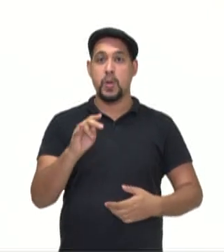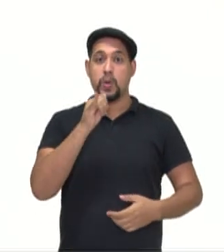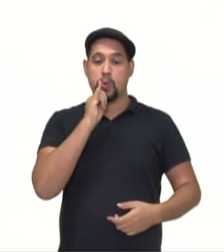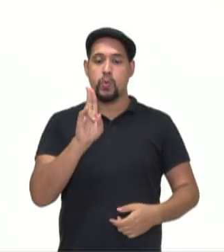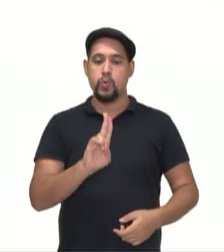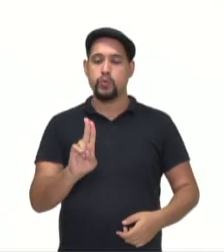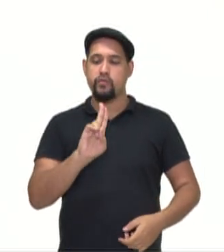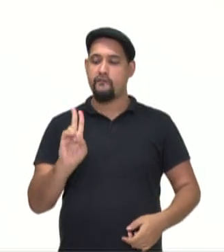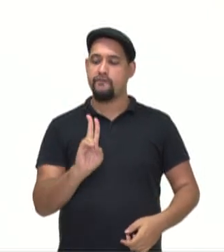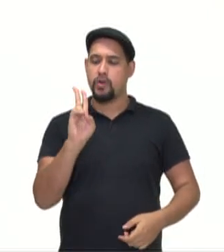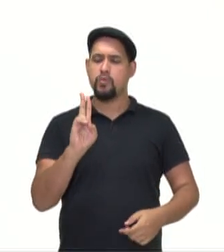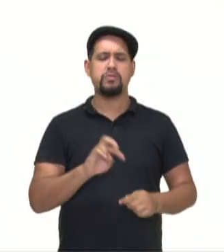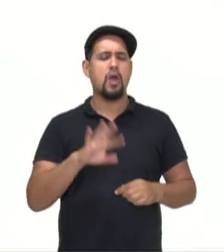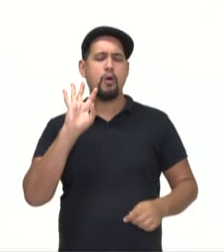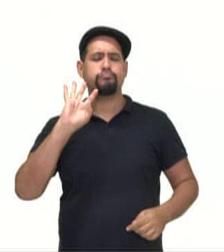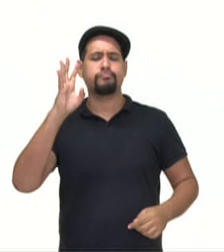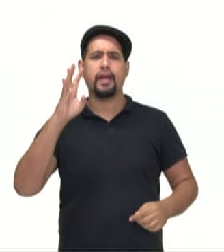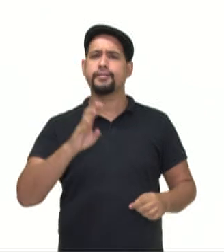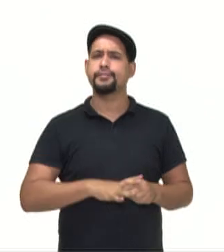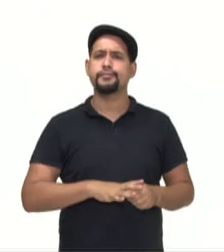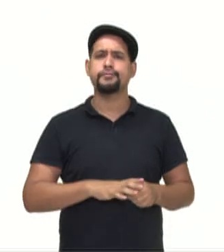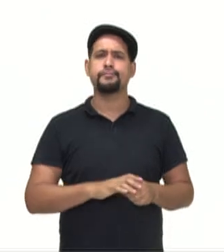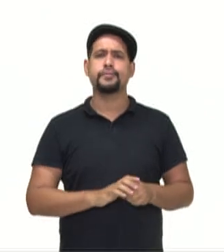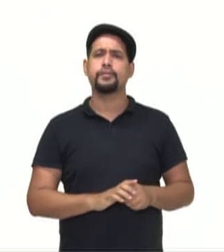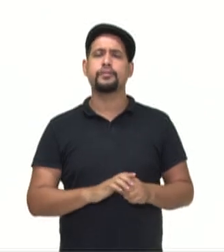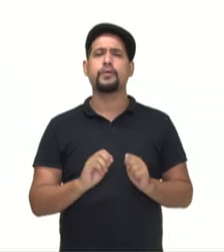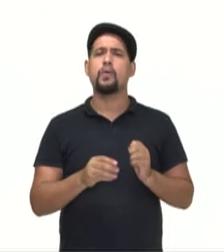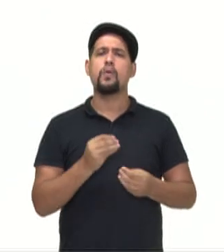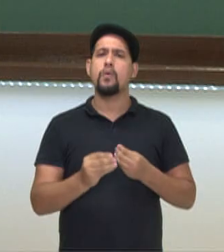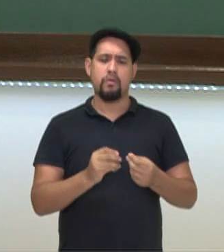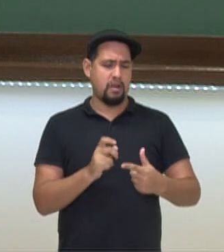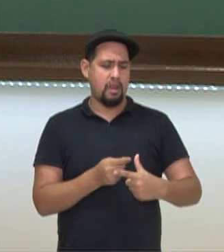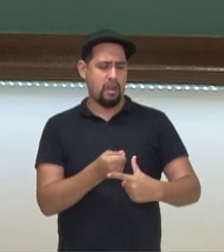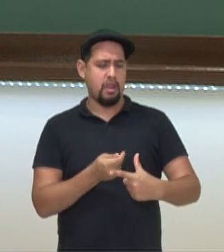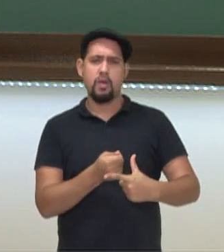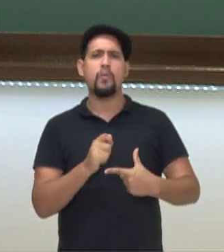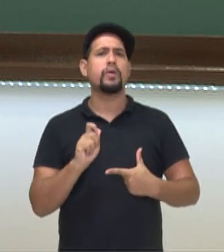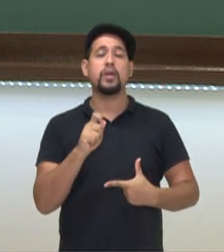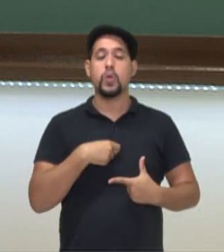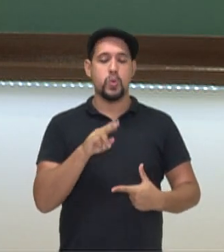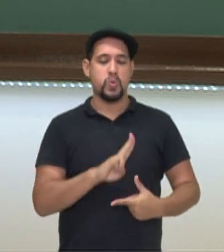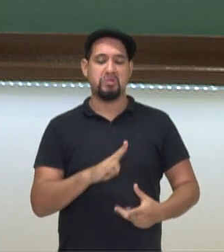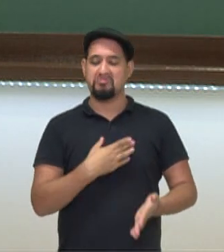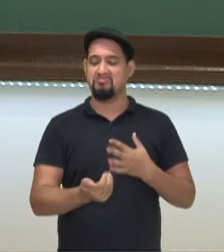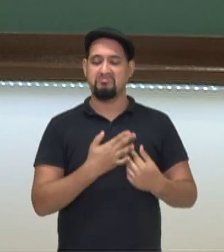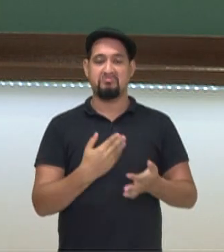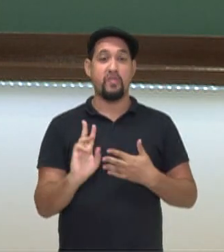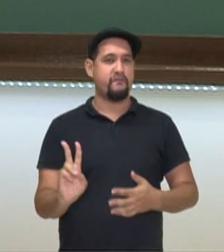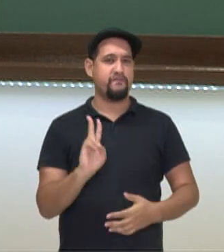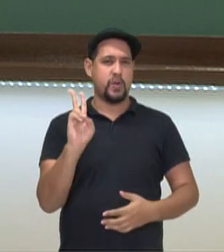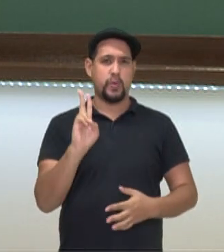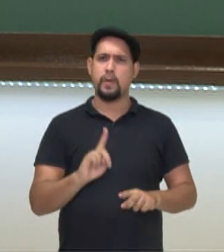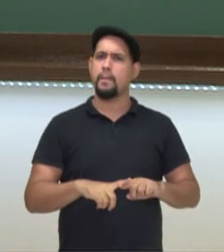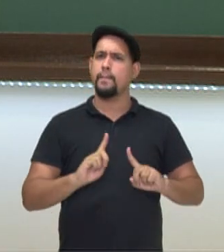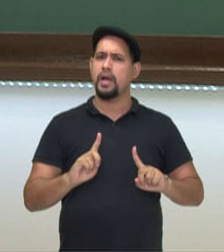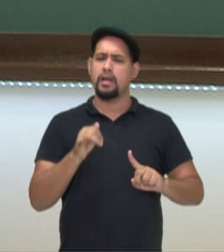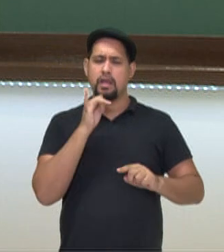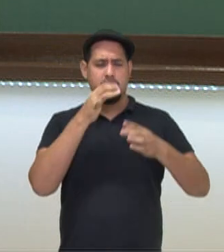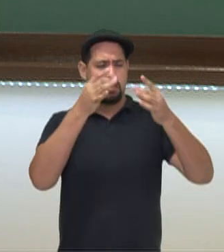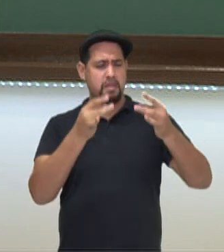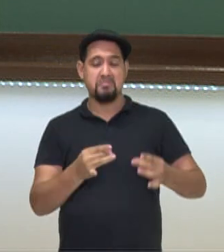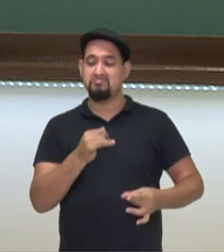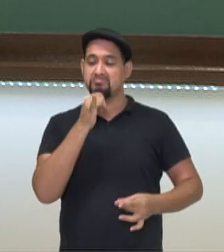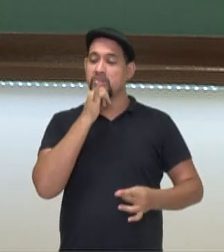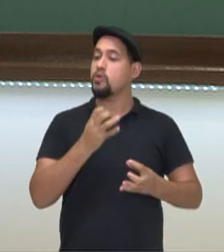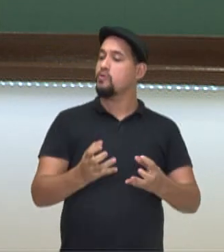valor específico, o que acontece com a expressão algébrica? Bom, eu posso utilizar qualquer valor no lugar da letra, mas e se eu especificar, eu